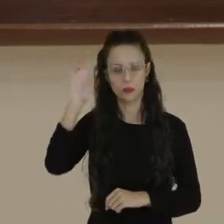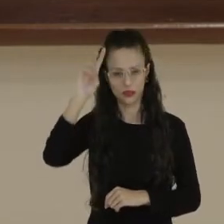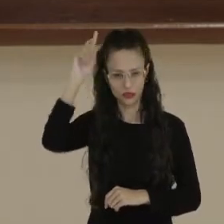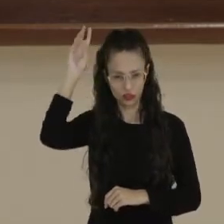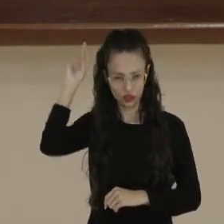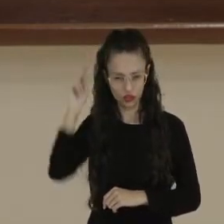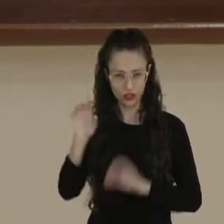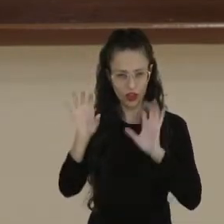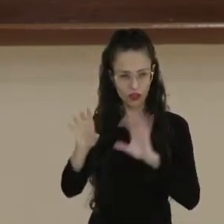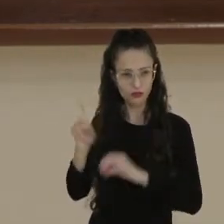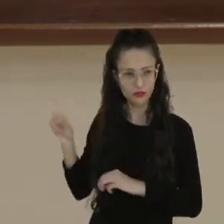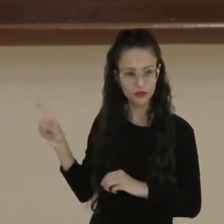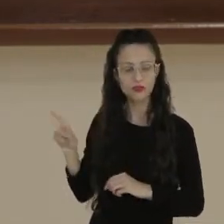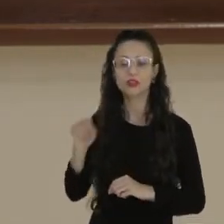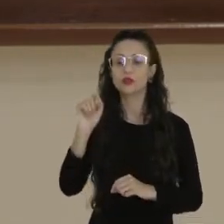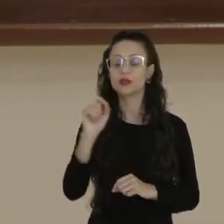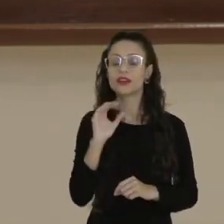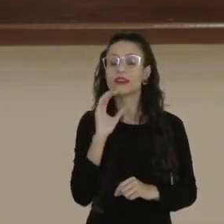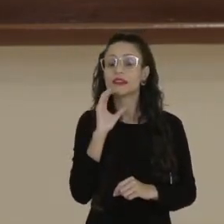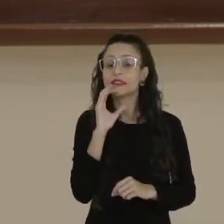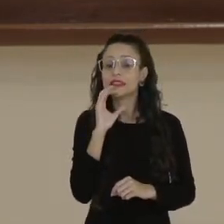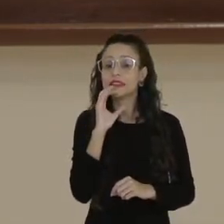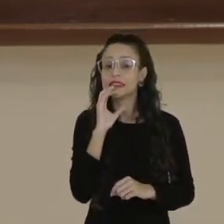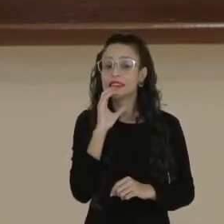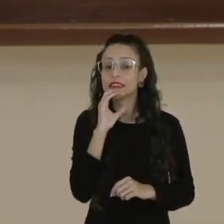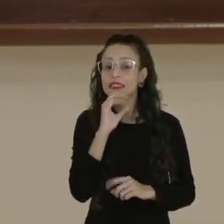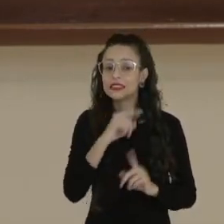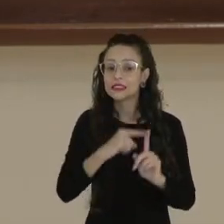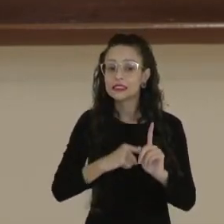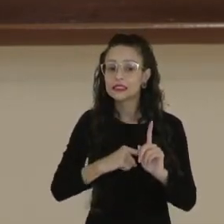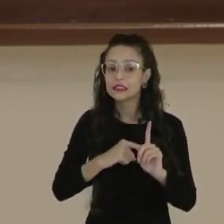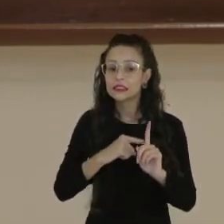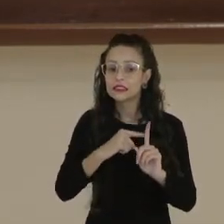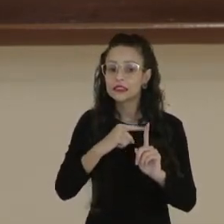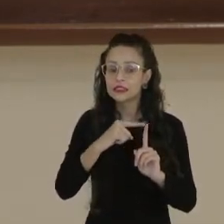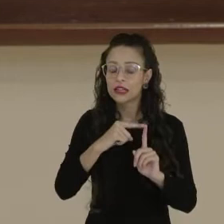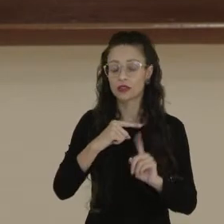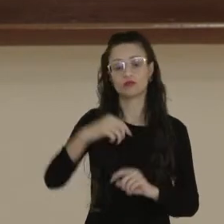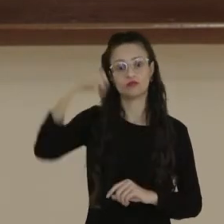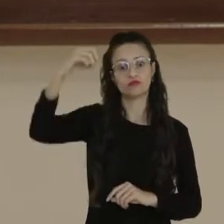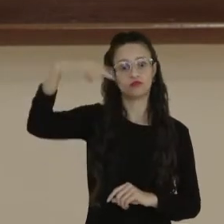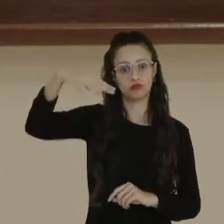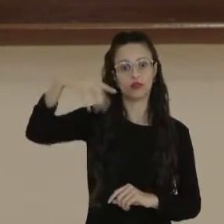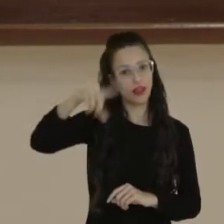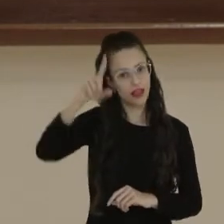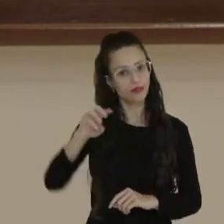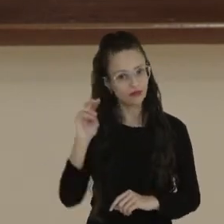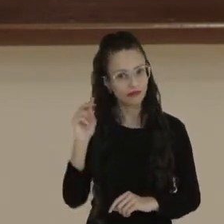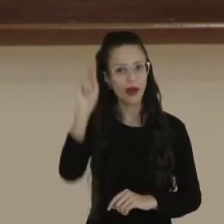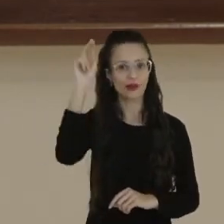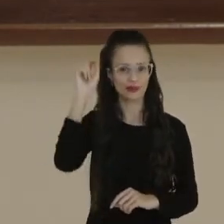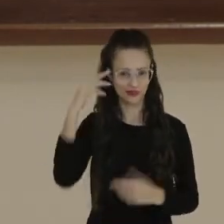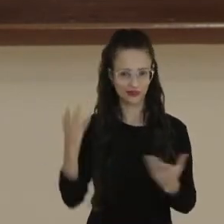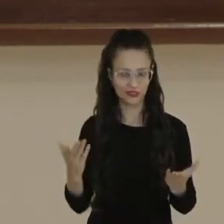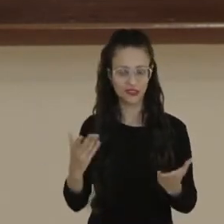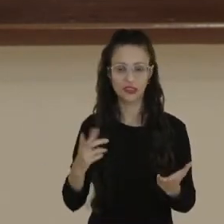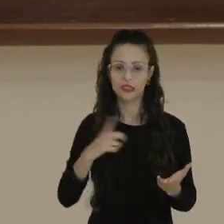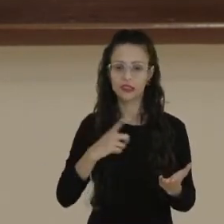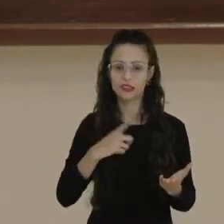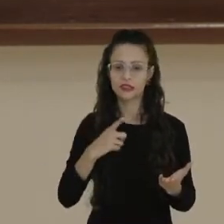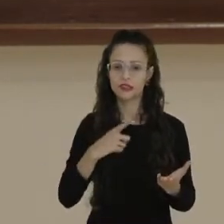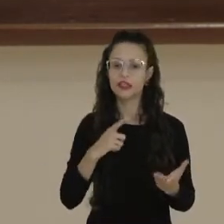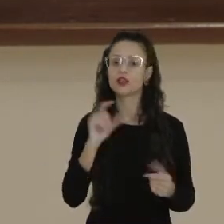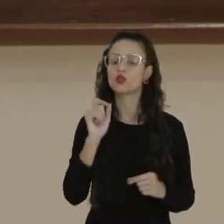antigas, elas esquentam tanto que elas geram luz. Certo? Essa que é a sacada. Então você tem, na verdade, um